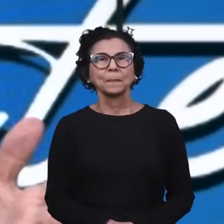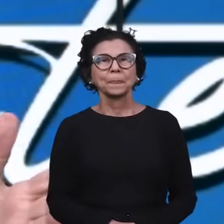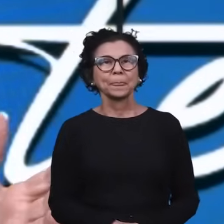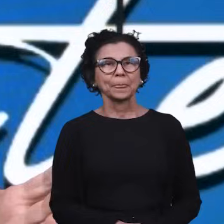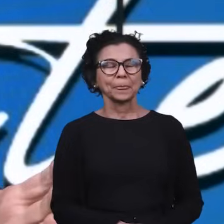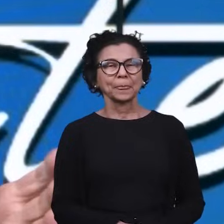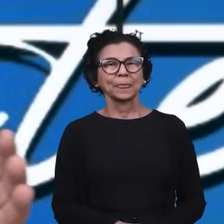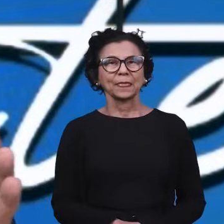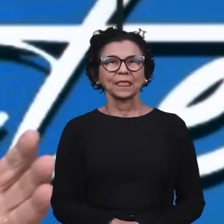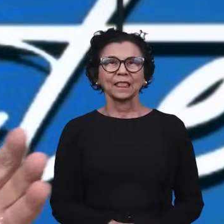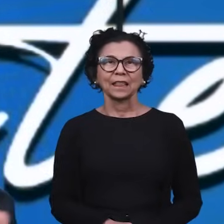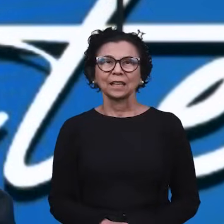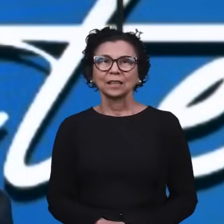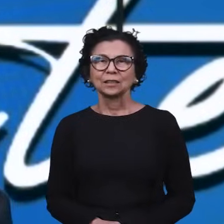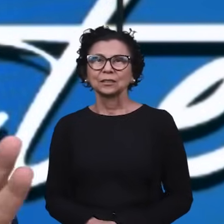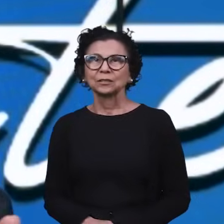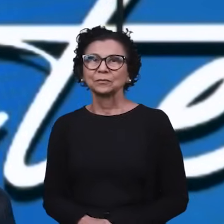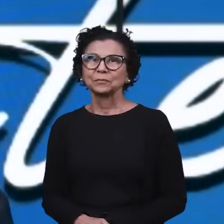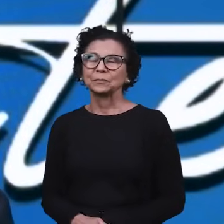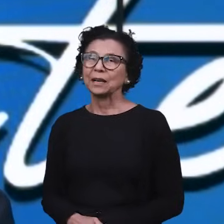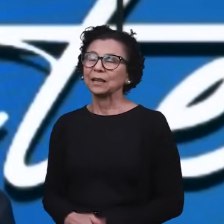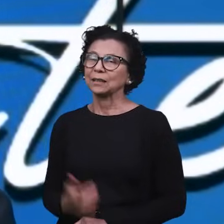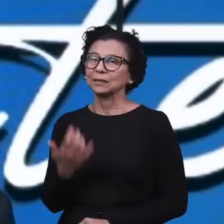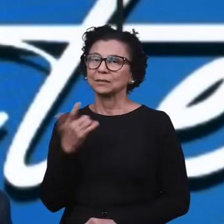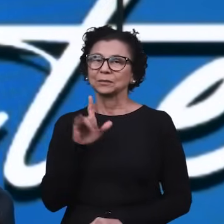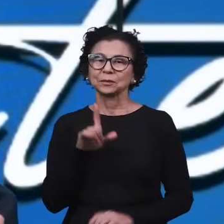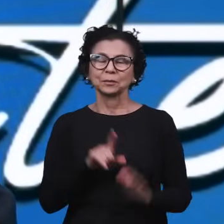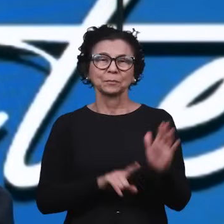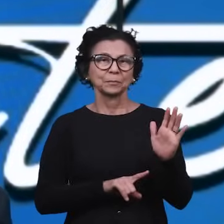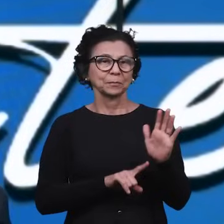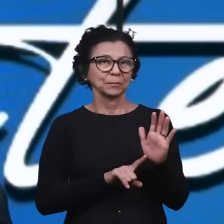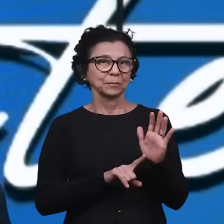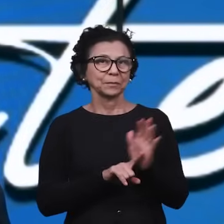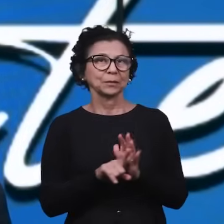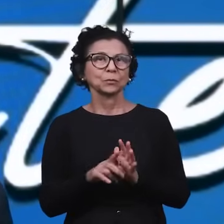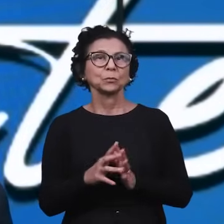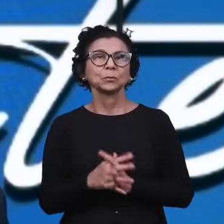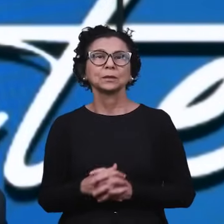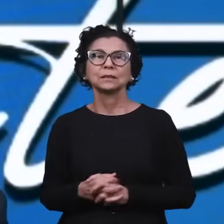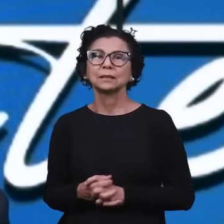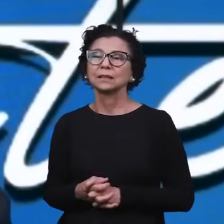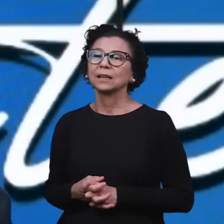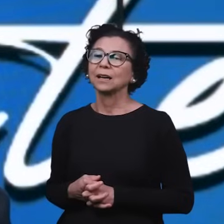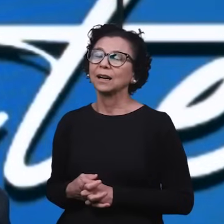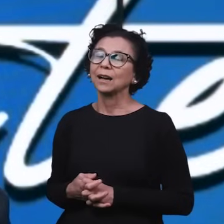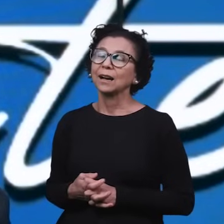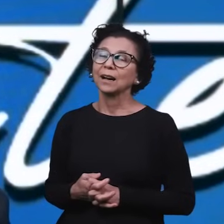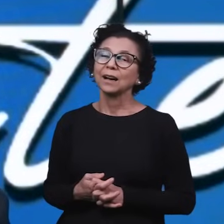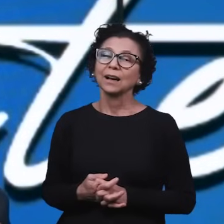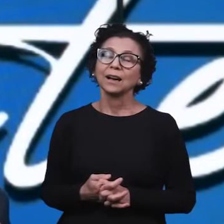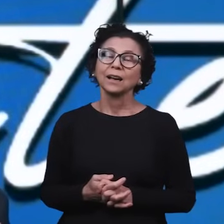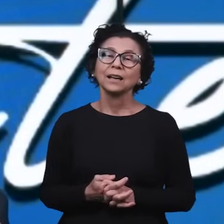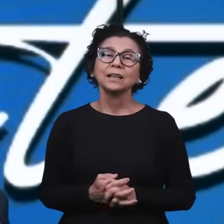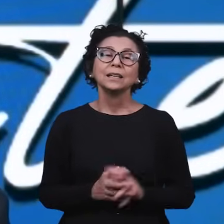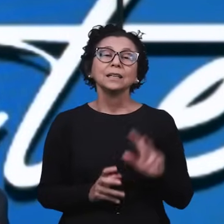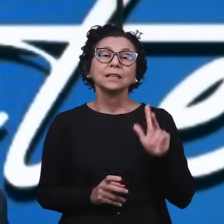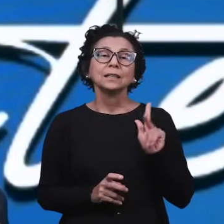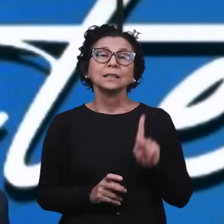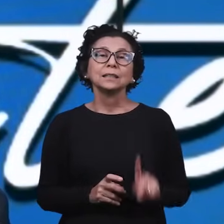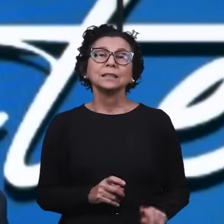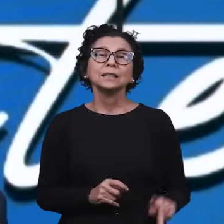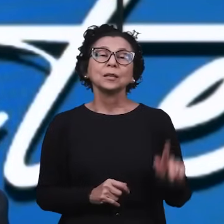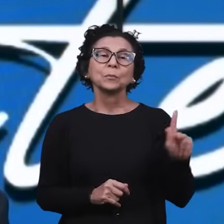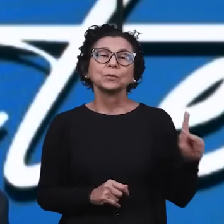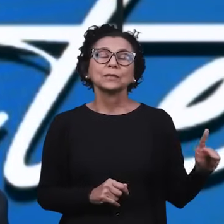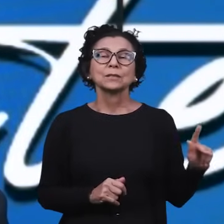inverter a pergunta, porque nós vamos partir agora para uma outra pergunta. Agora é o que a professora espera da criança, né, com